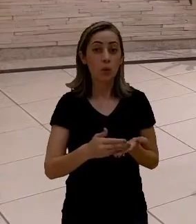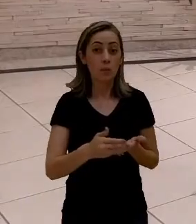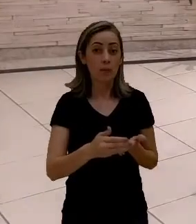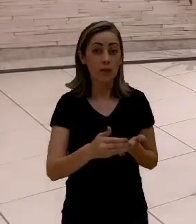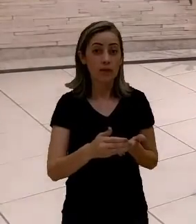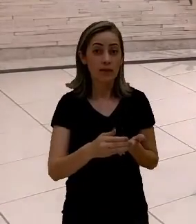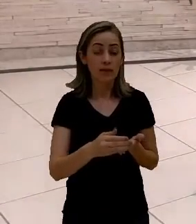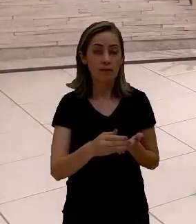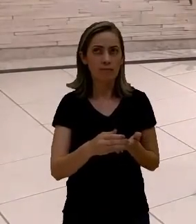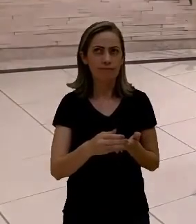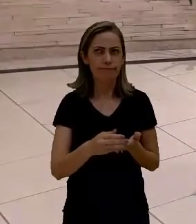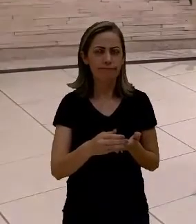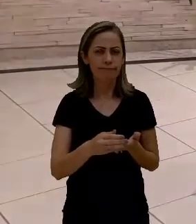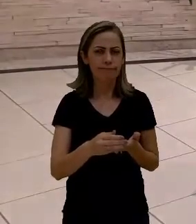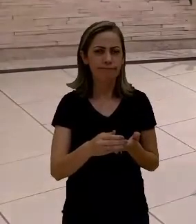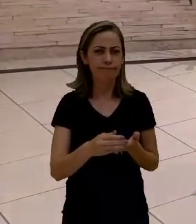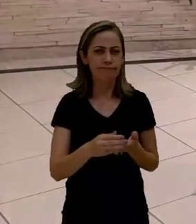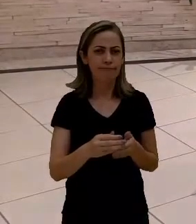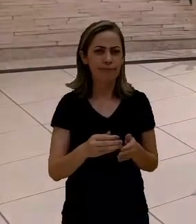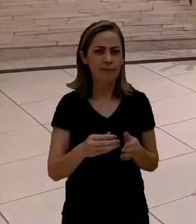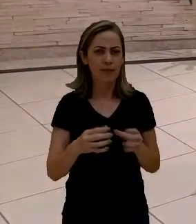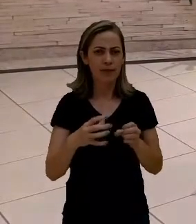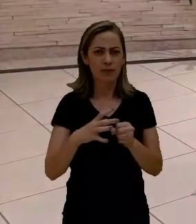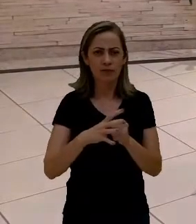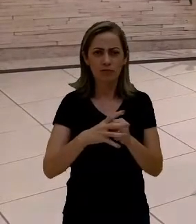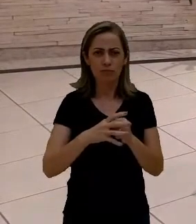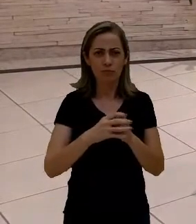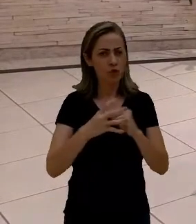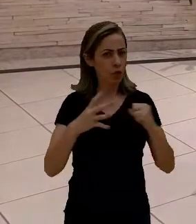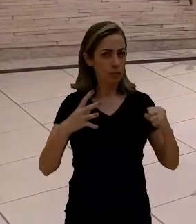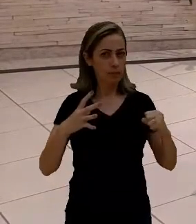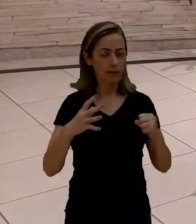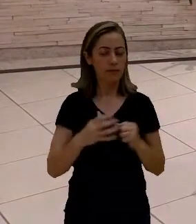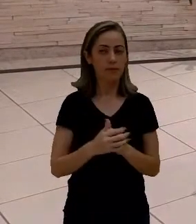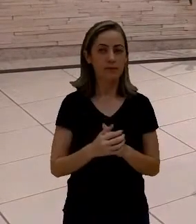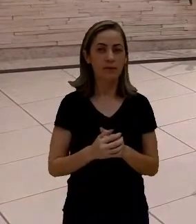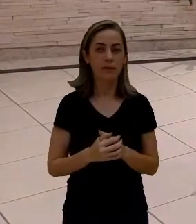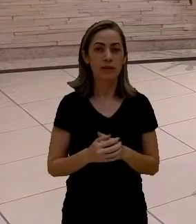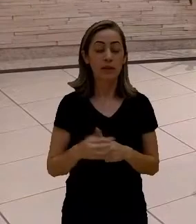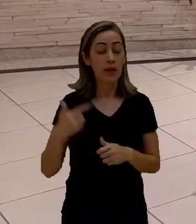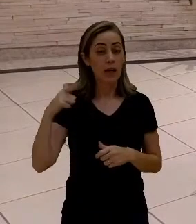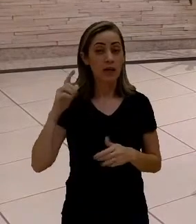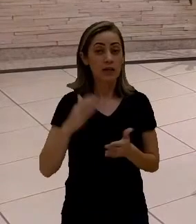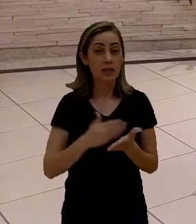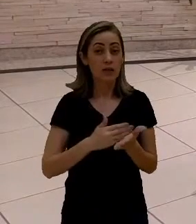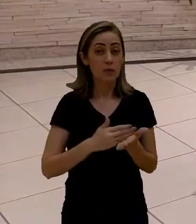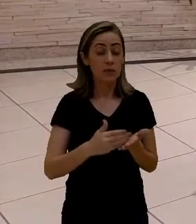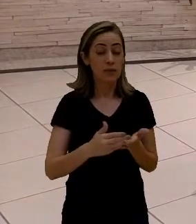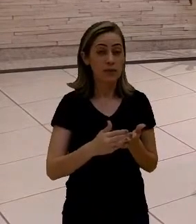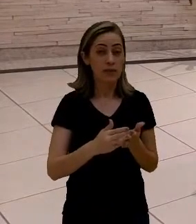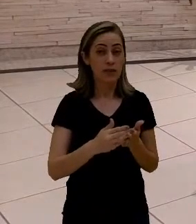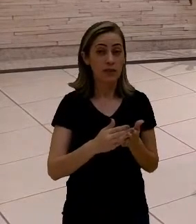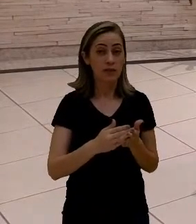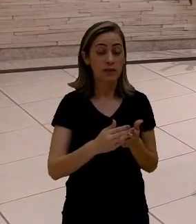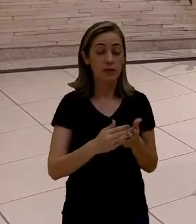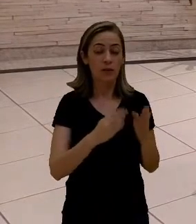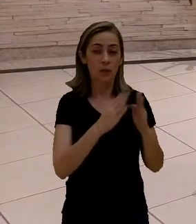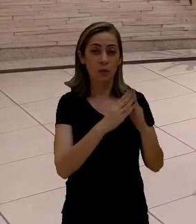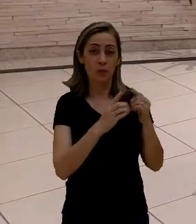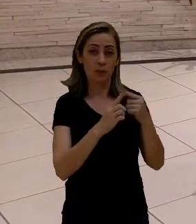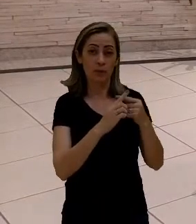do shopping né E aí eu queria falar um pouco sobre alo que a gente comentou aqui antes de começar o programa que é a questão dos horários né como que é essa